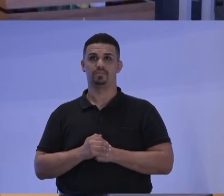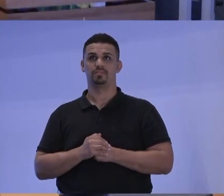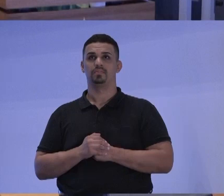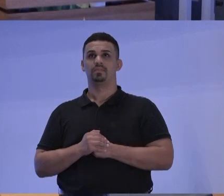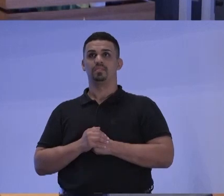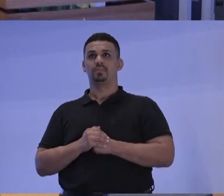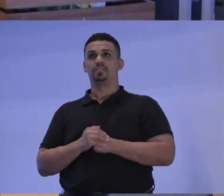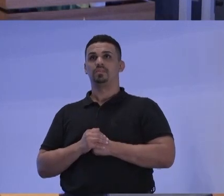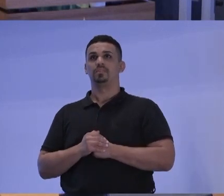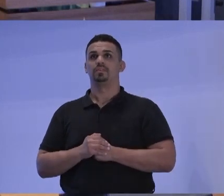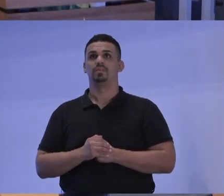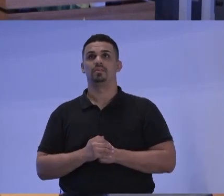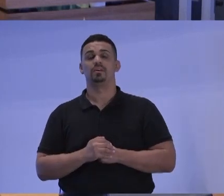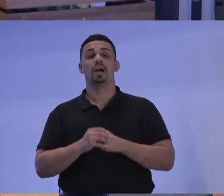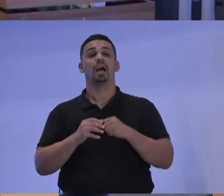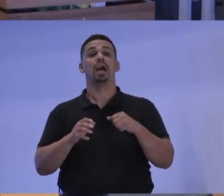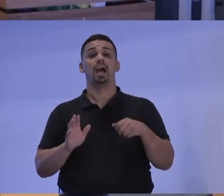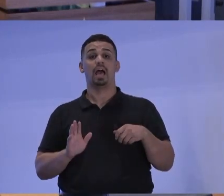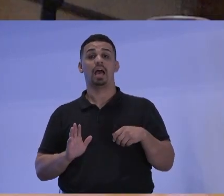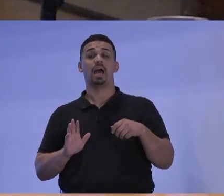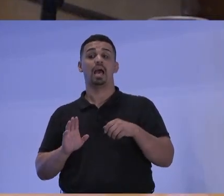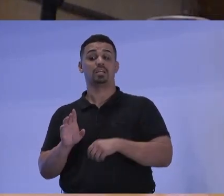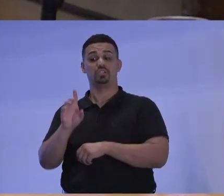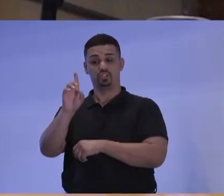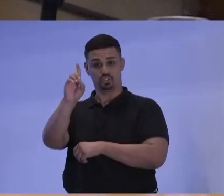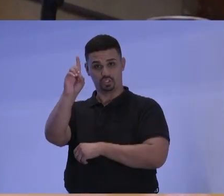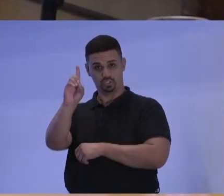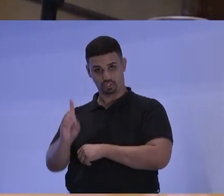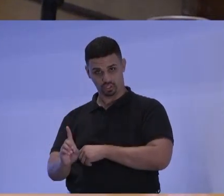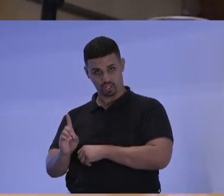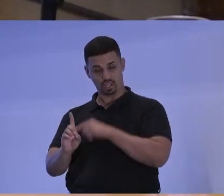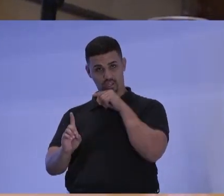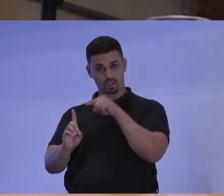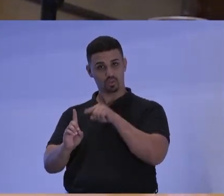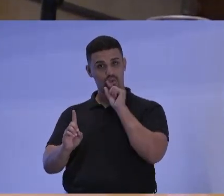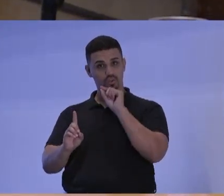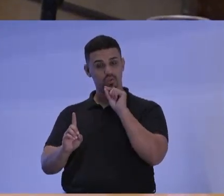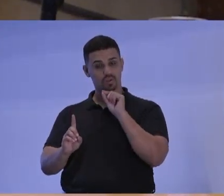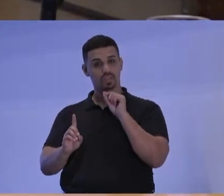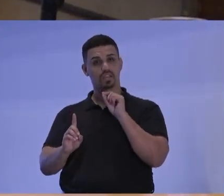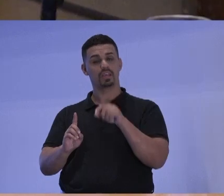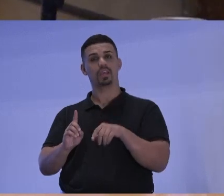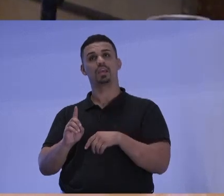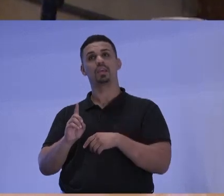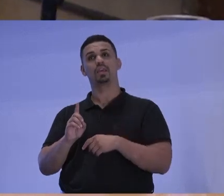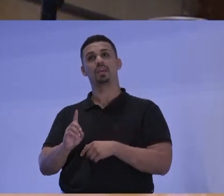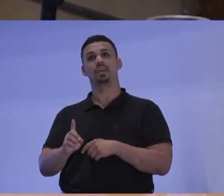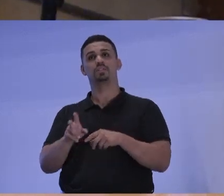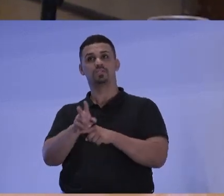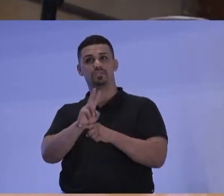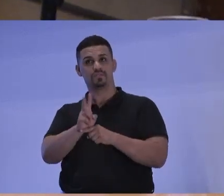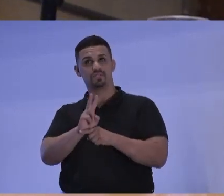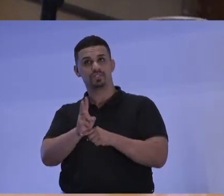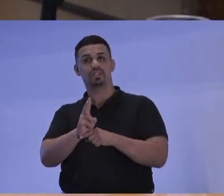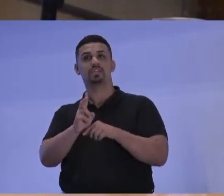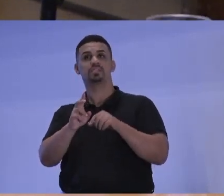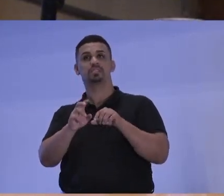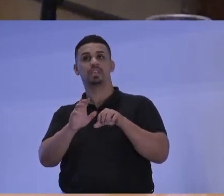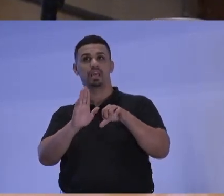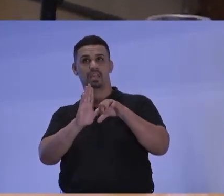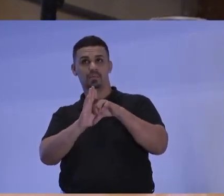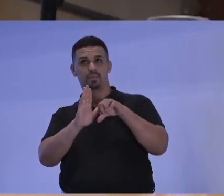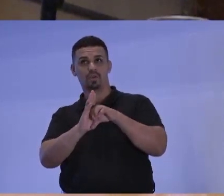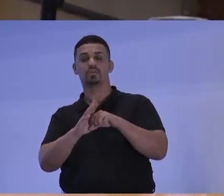E a própria diretora, né, da DIVEP, que é a Diretoria de Vigilância Epidemiológica, também